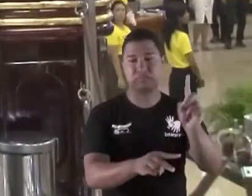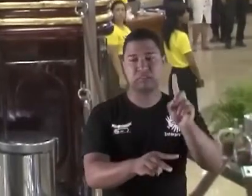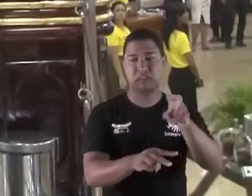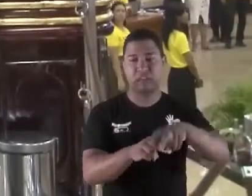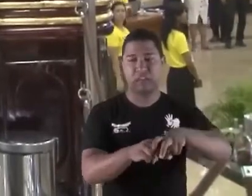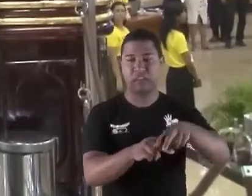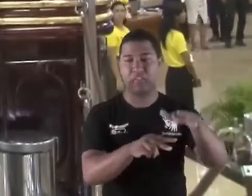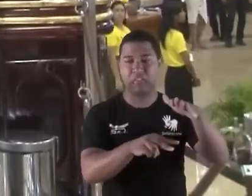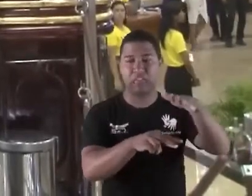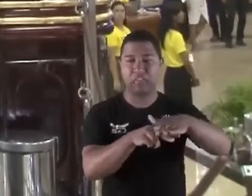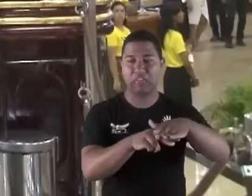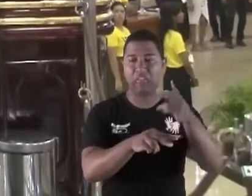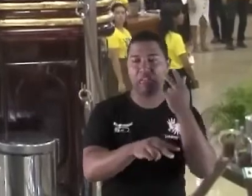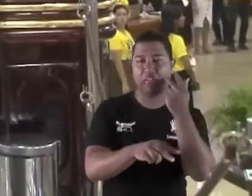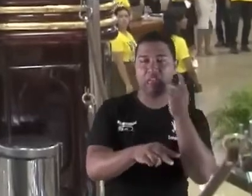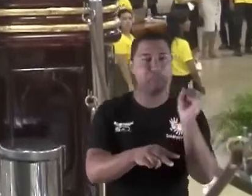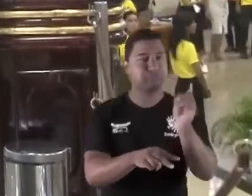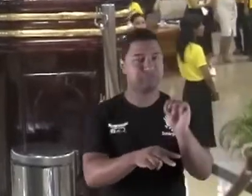Cobre teu corpo.